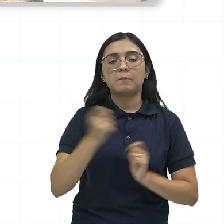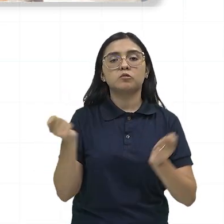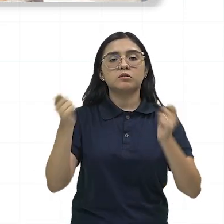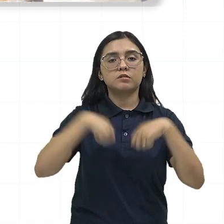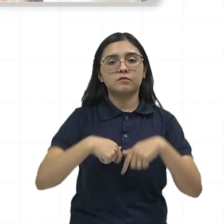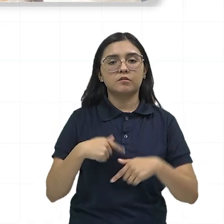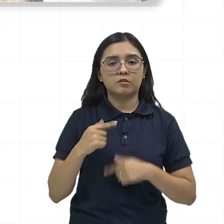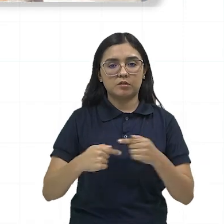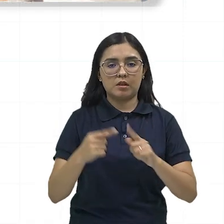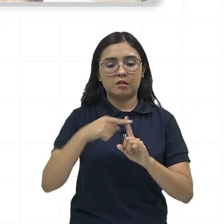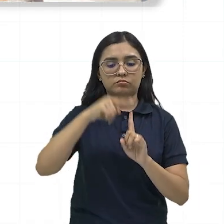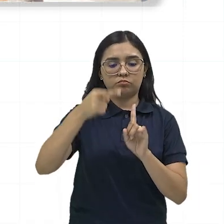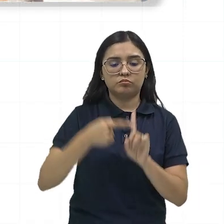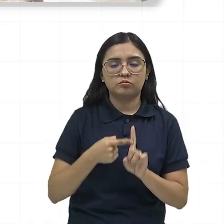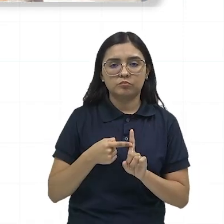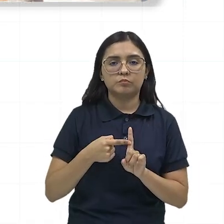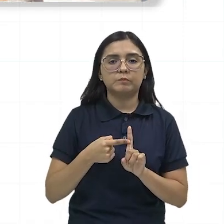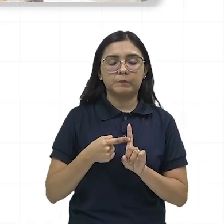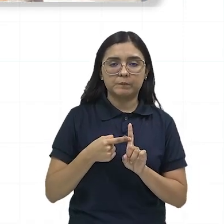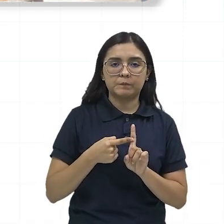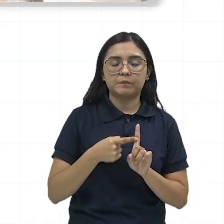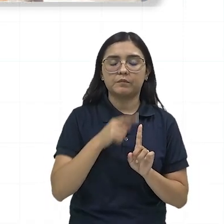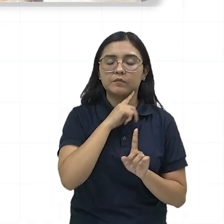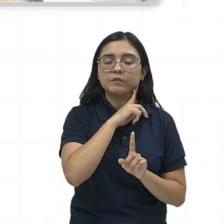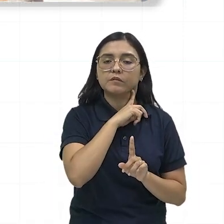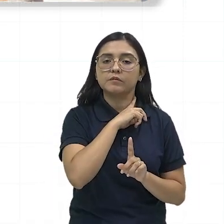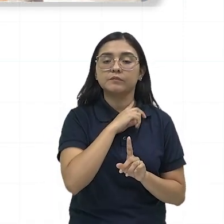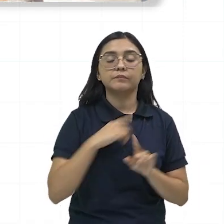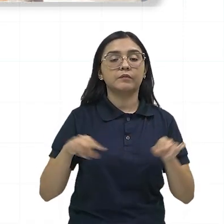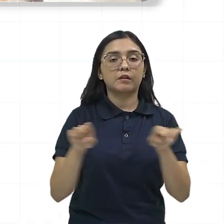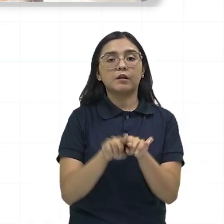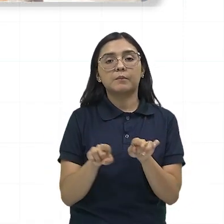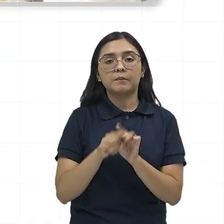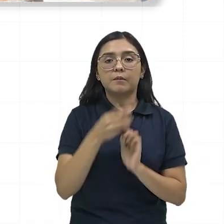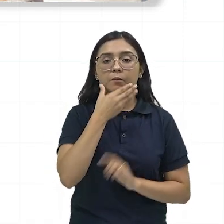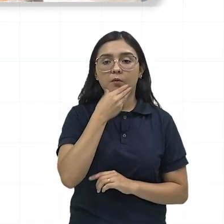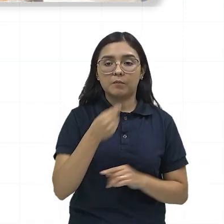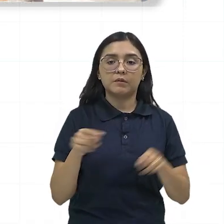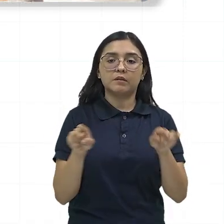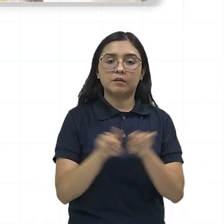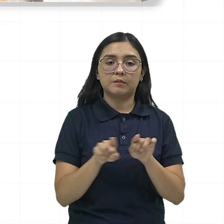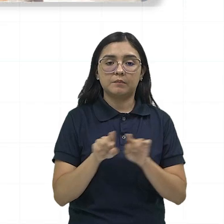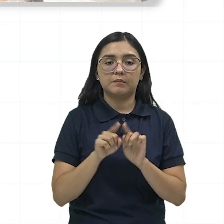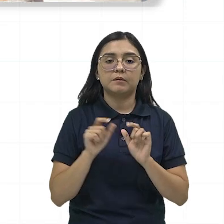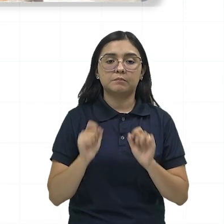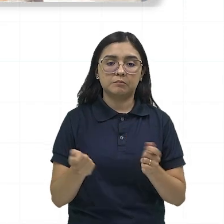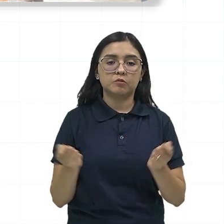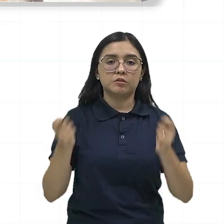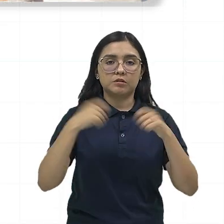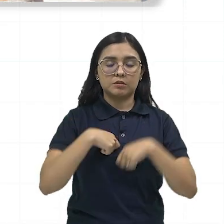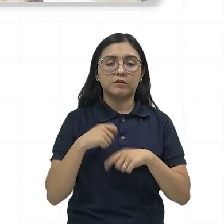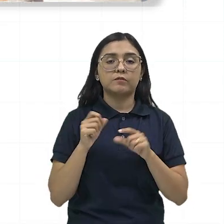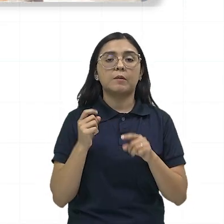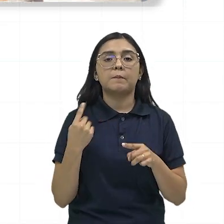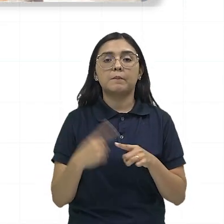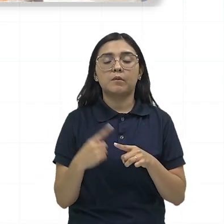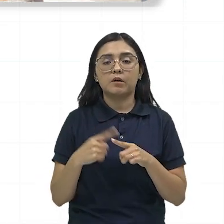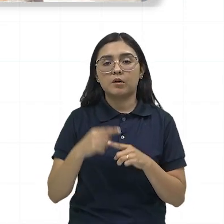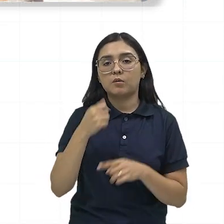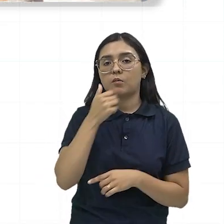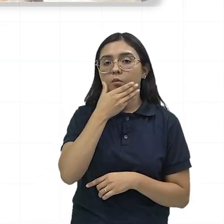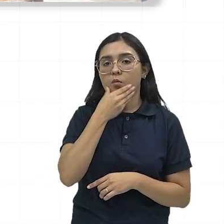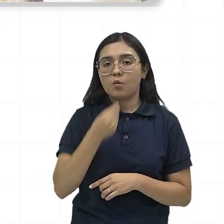gerar uma nova vida, né? E também para os homens de poder gerar novas vidas, porque afinal de